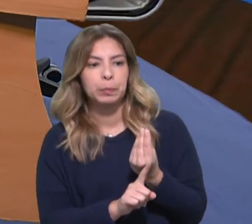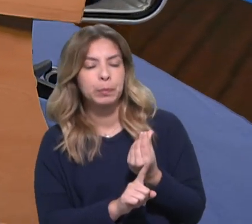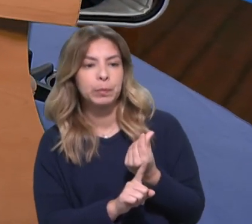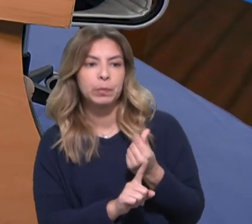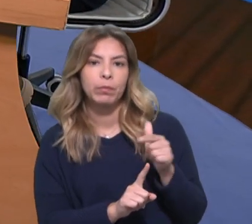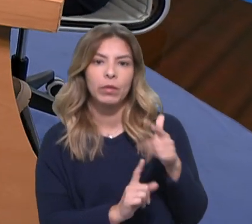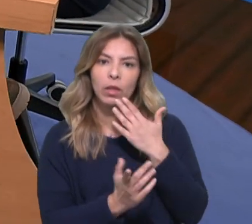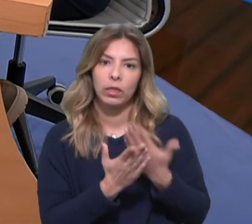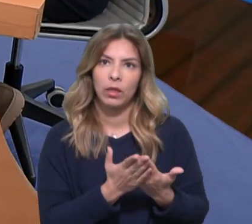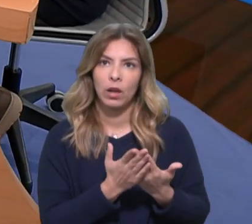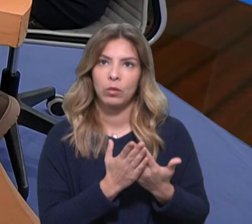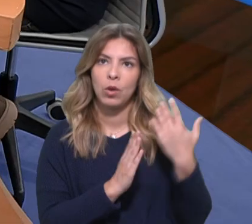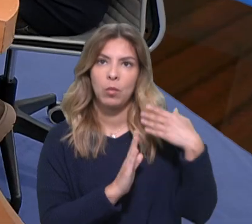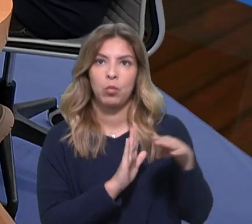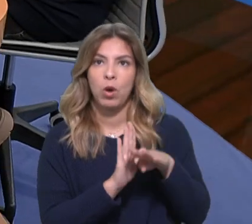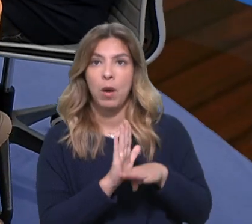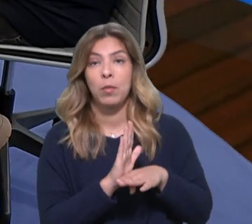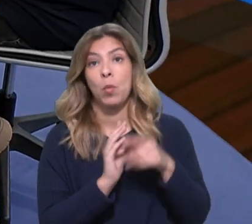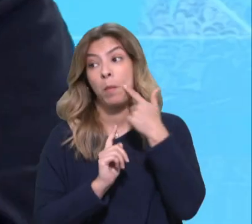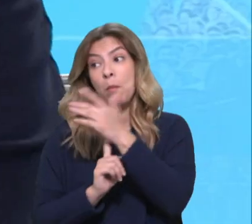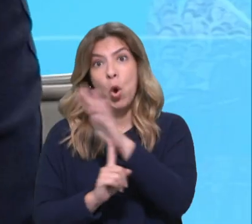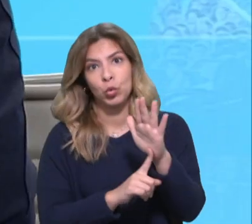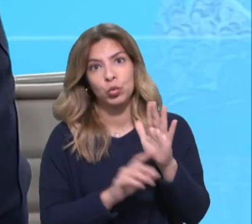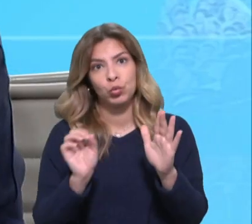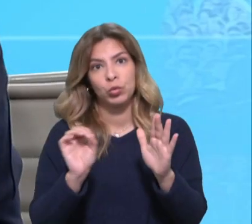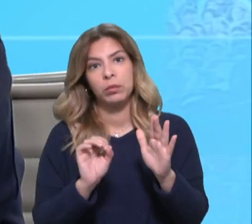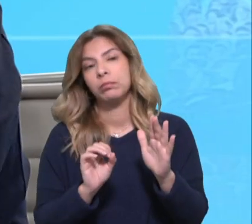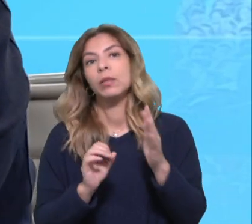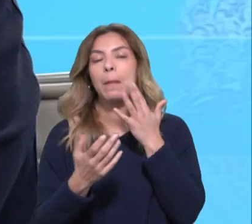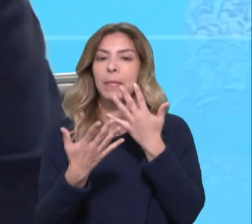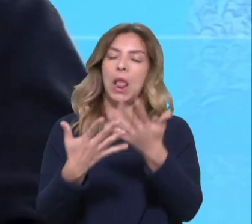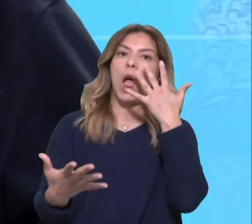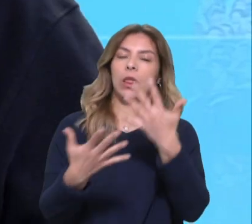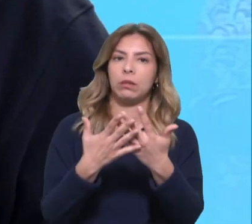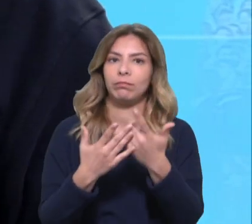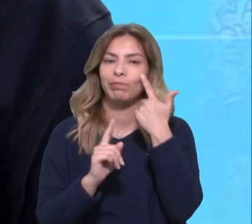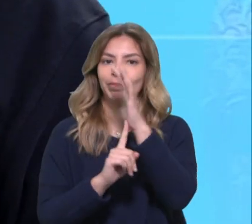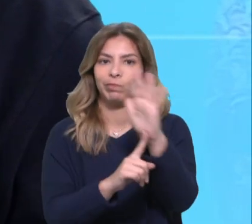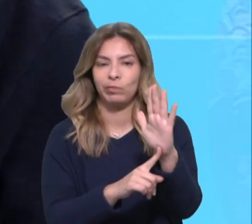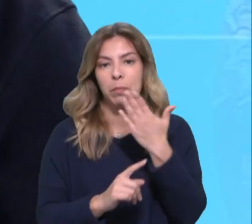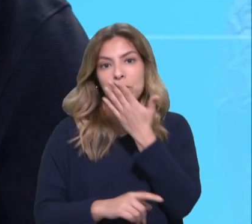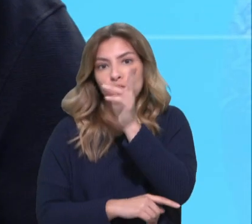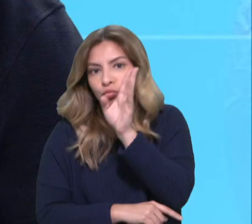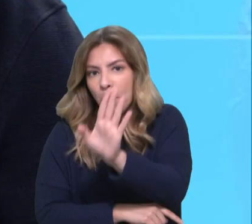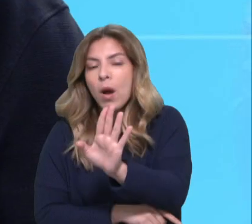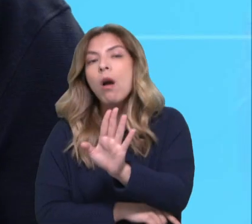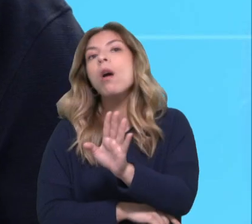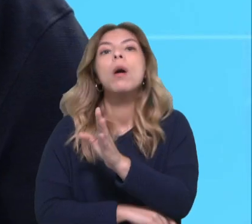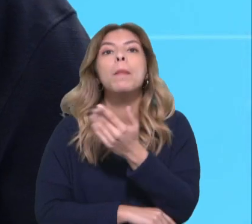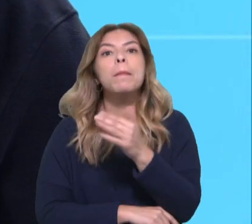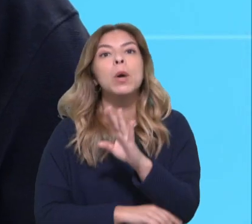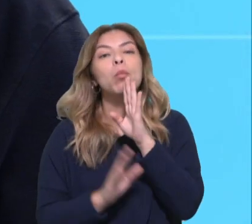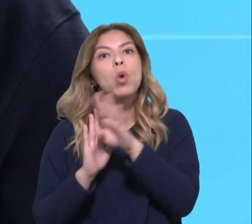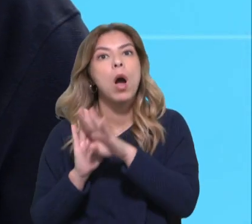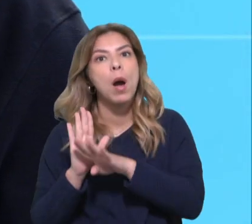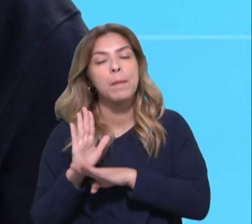que está no programa, que eu não posso mostrar, faço um bocado de brilho, peço desculpa, mas no fundo está no programa